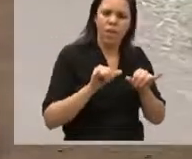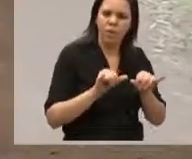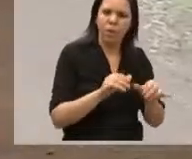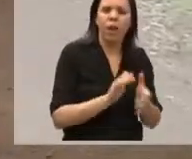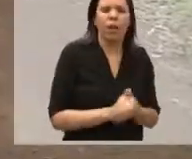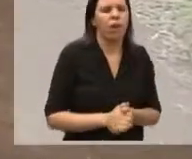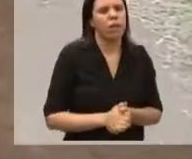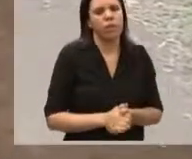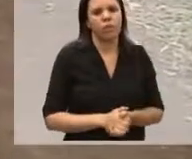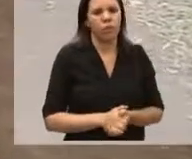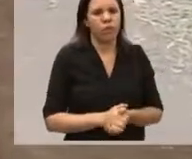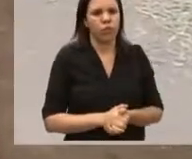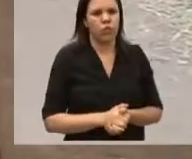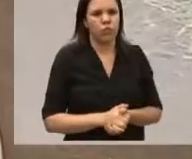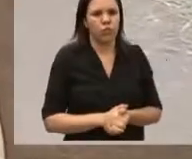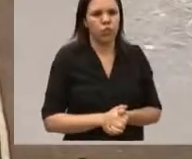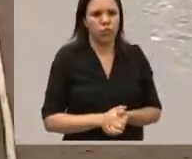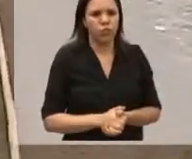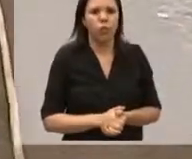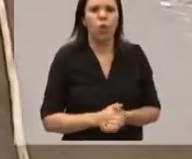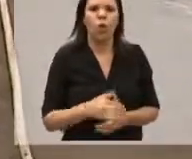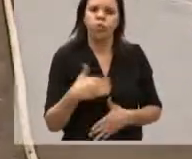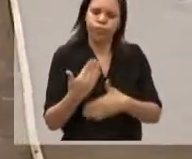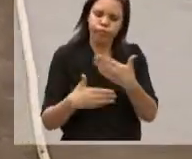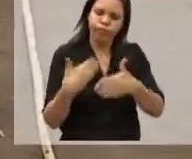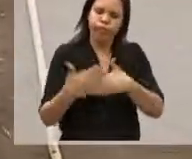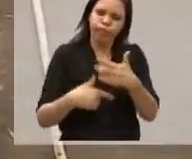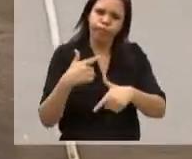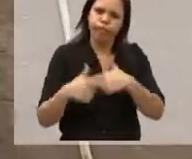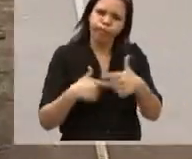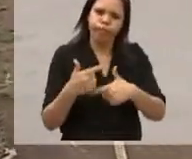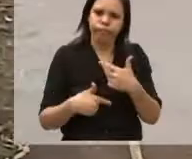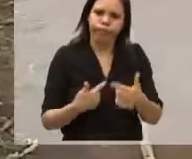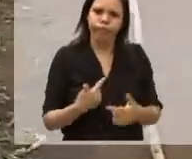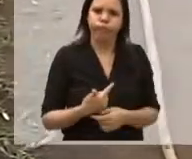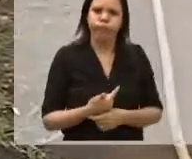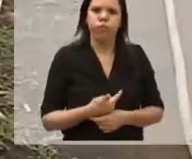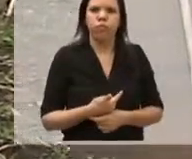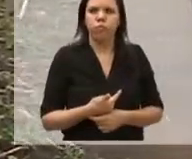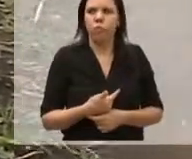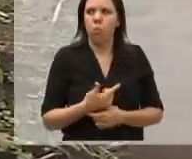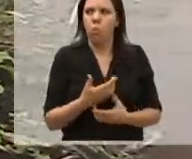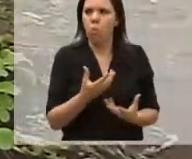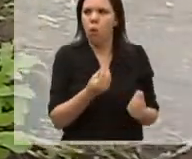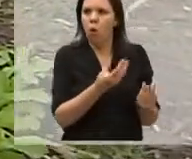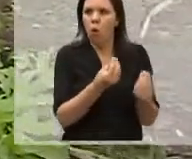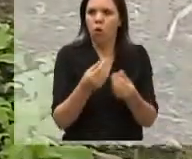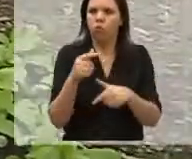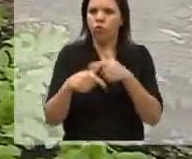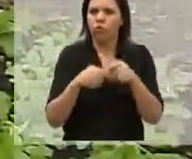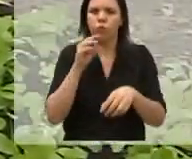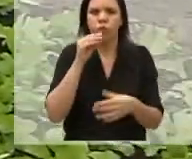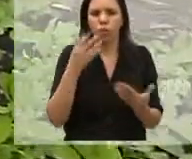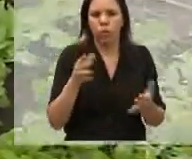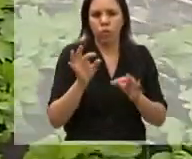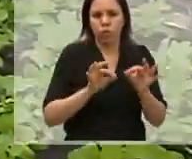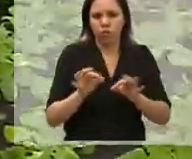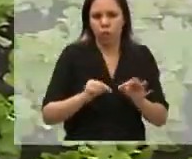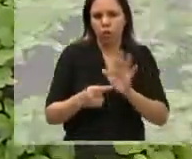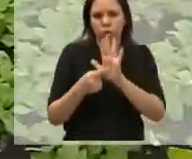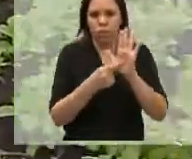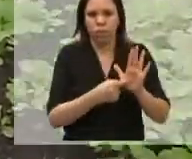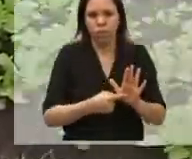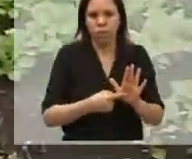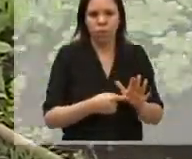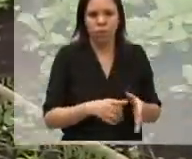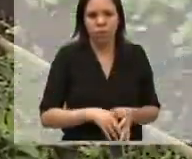e fazem o quê? Faz a roda girar. São dezenas e dezenas de trabalhadores. Então, esse projeto, inclusive, nós